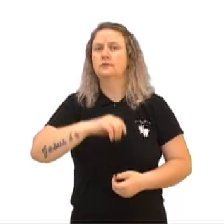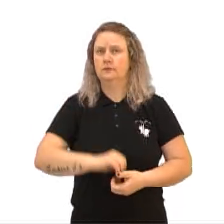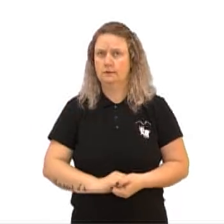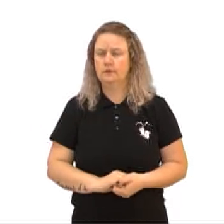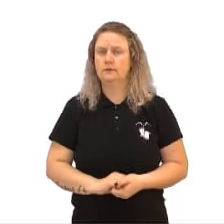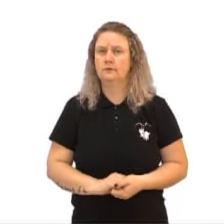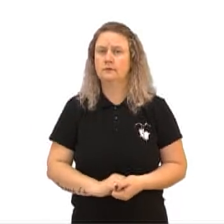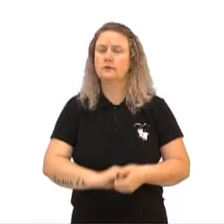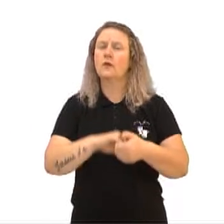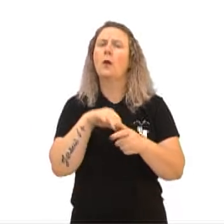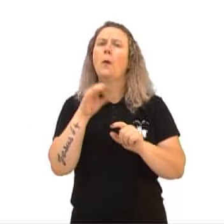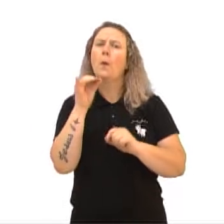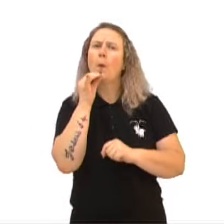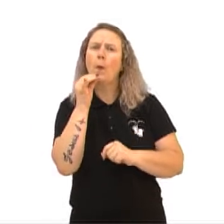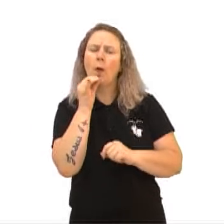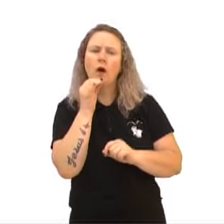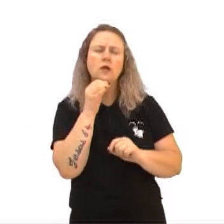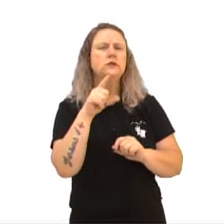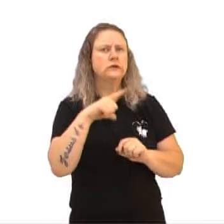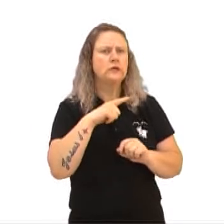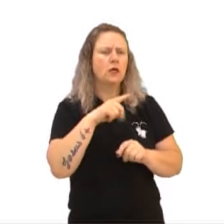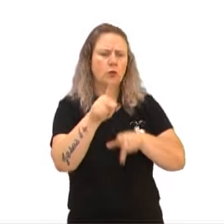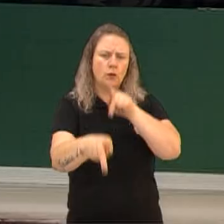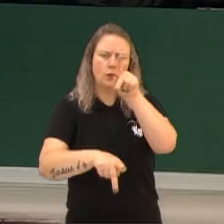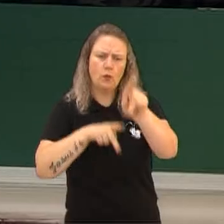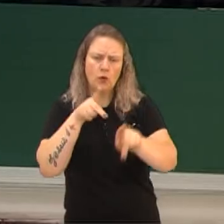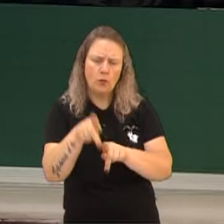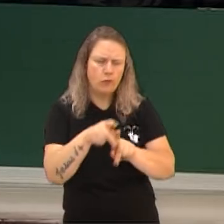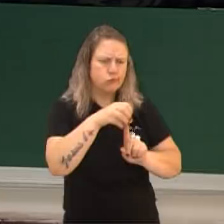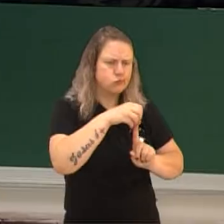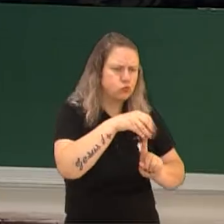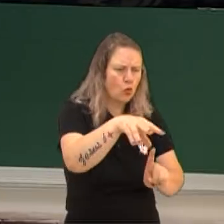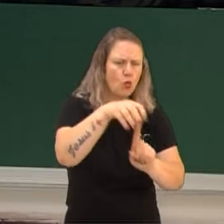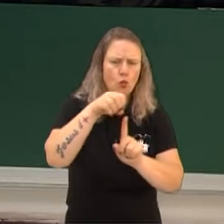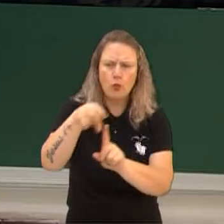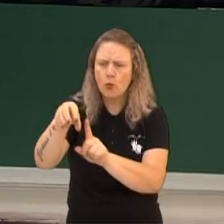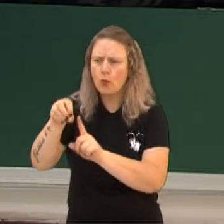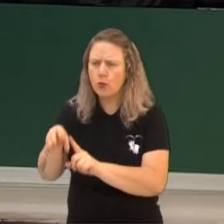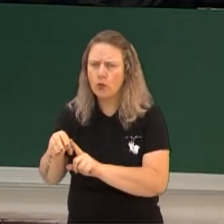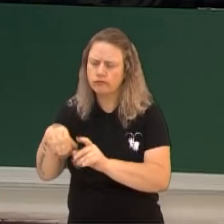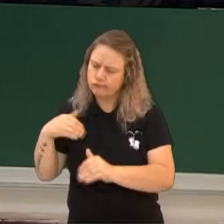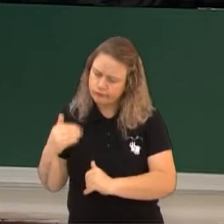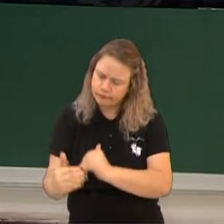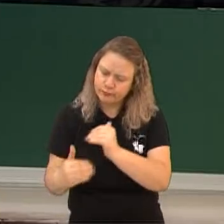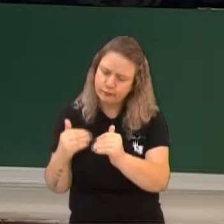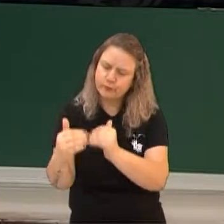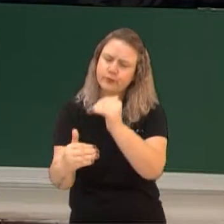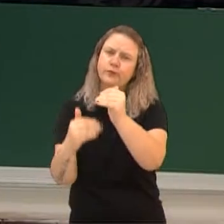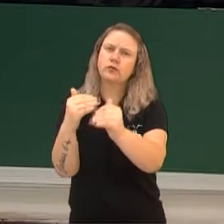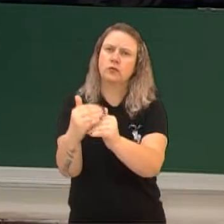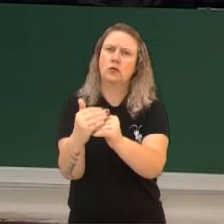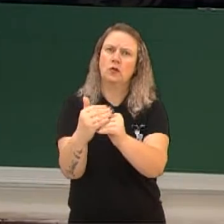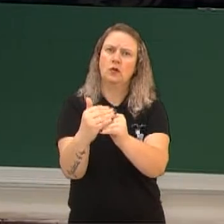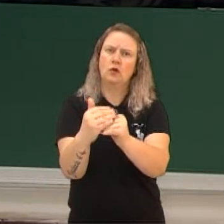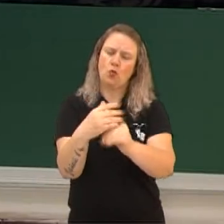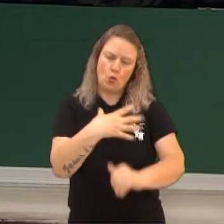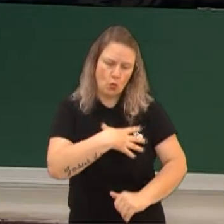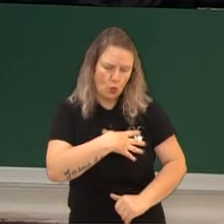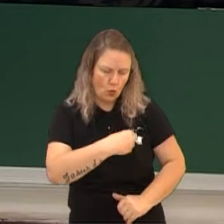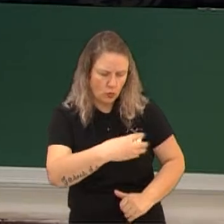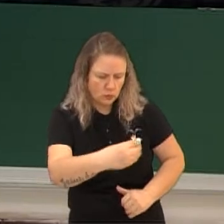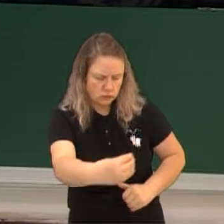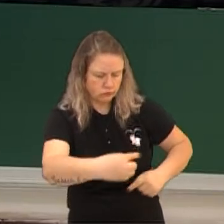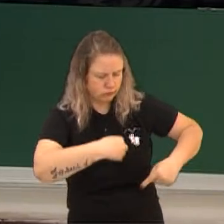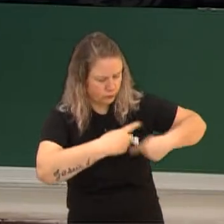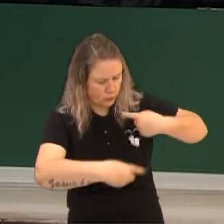tem esse conhecimento que é vindo do povo, que é vindo de geração em geração, dessa ideia, né, de cultura